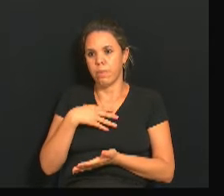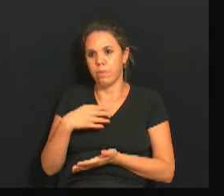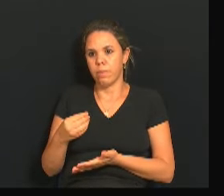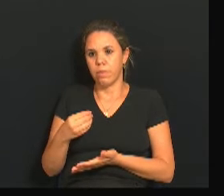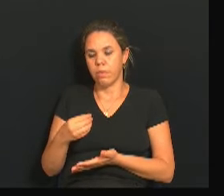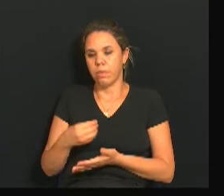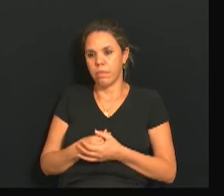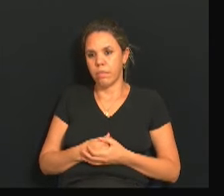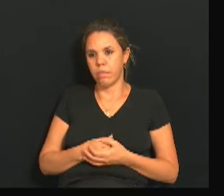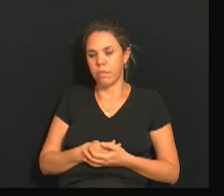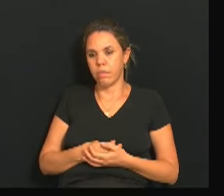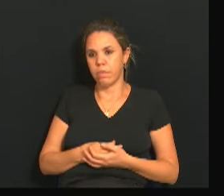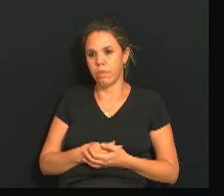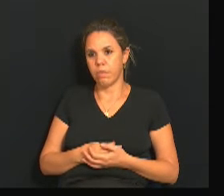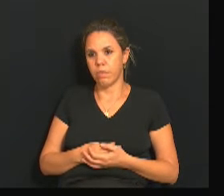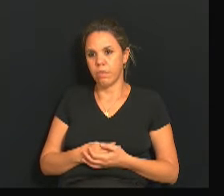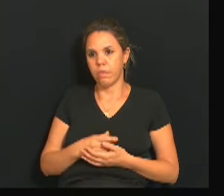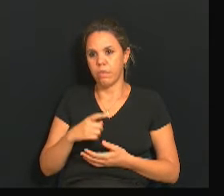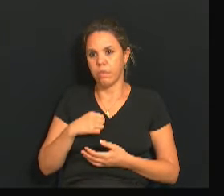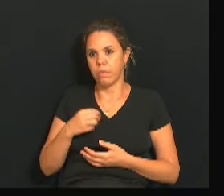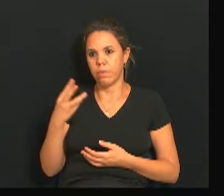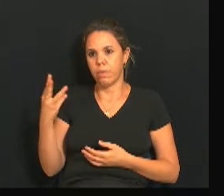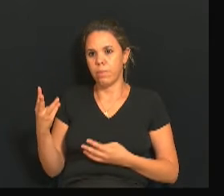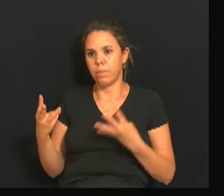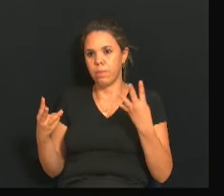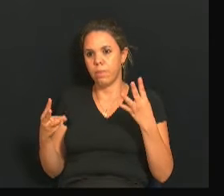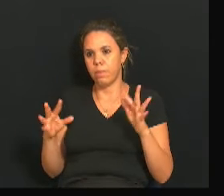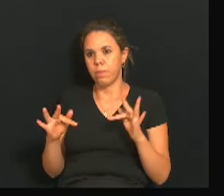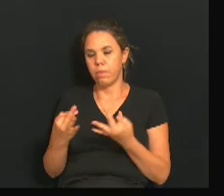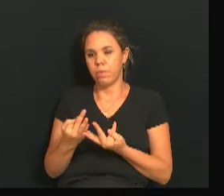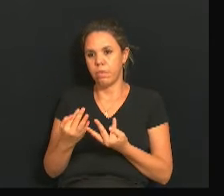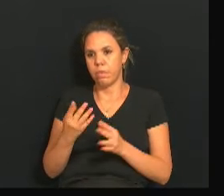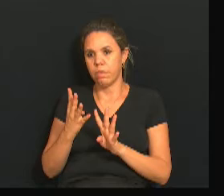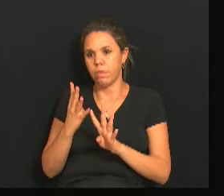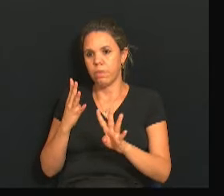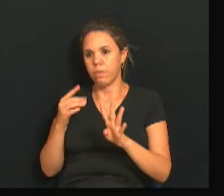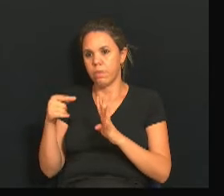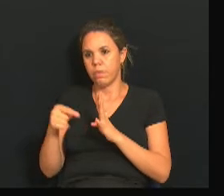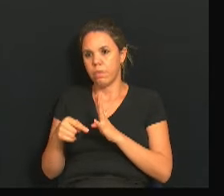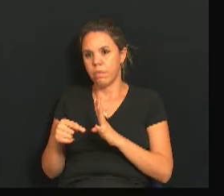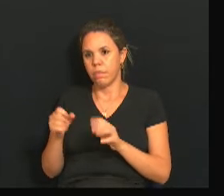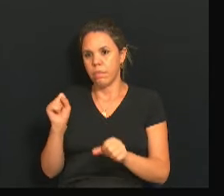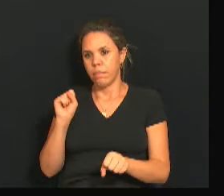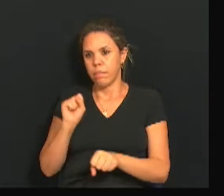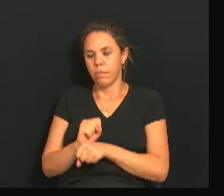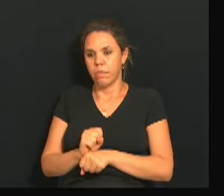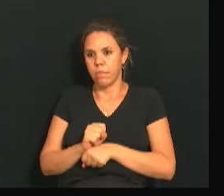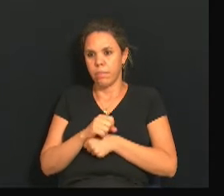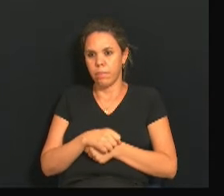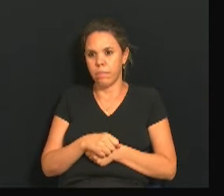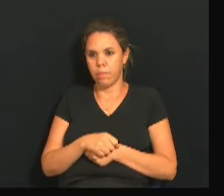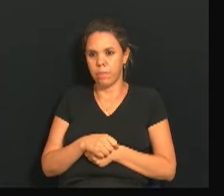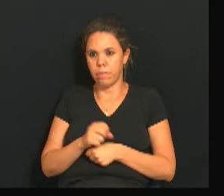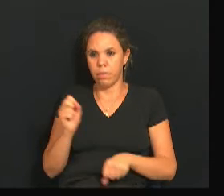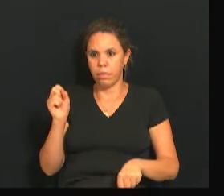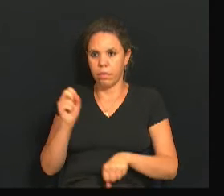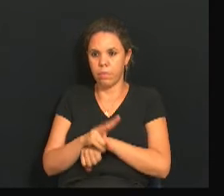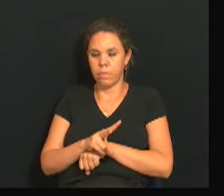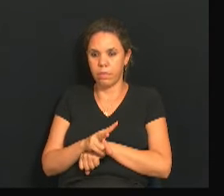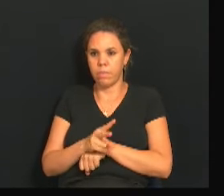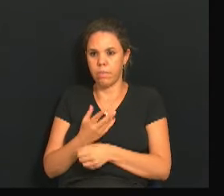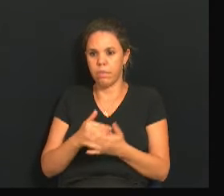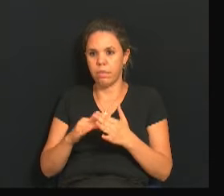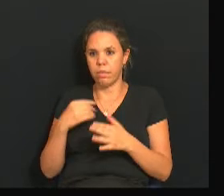matrícula, e tinha acho que 3 ou 4 pais e mães na minha frente que estavam buscando vaga numa escola da